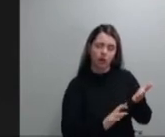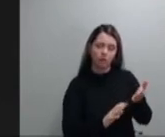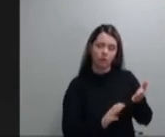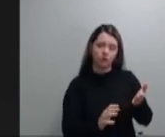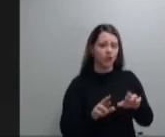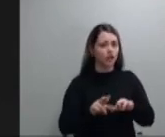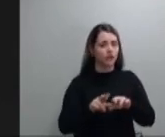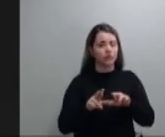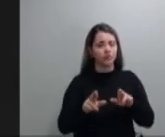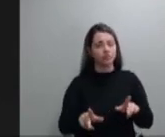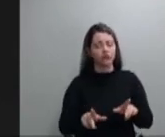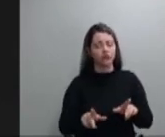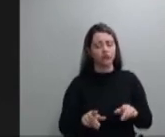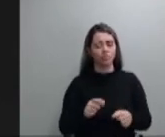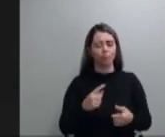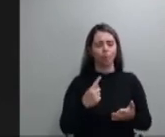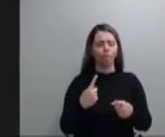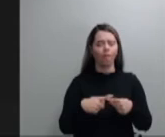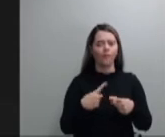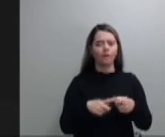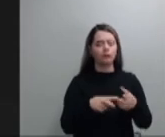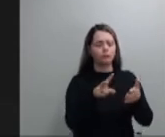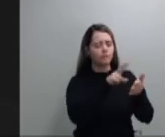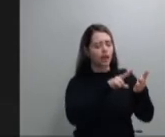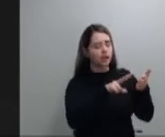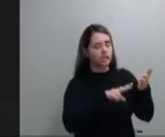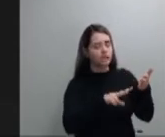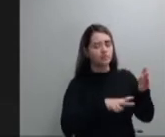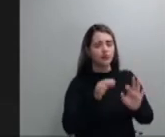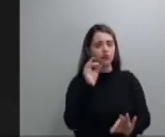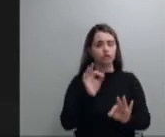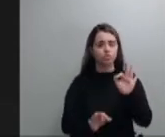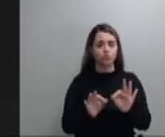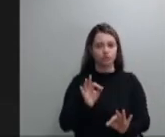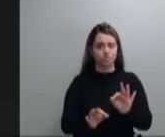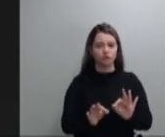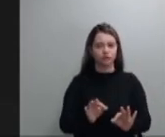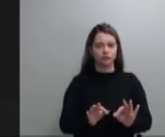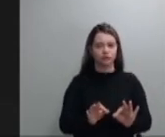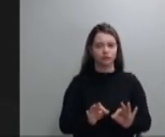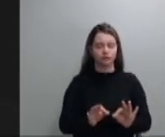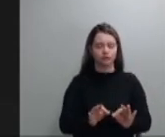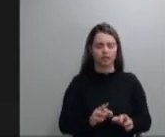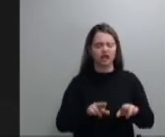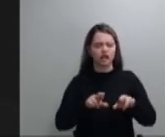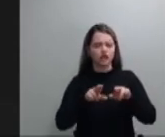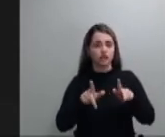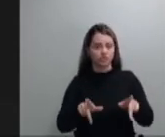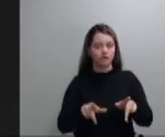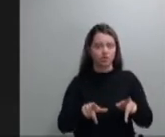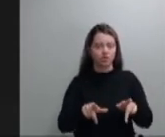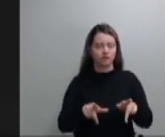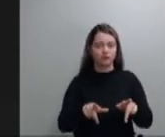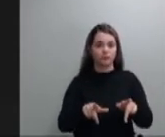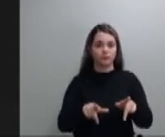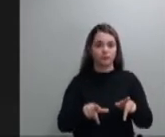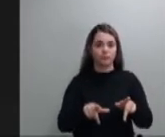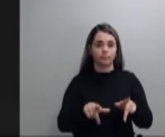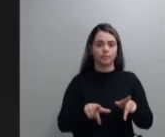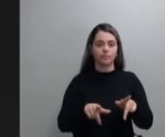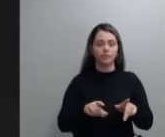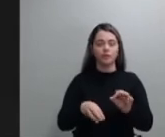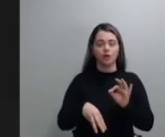analisado pelo tribunal mas a questão era a inexigibilidade dessa diferença que o físico promenense cobra no início do